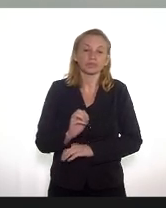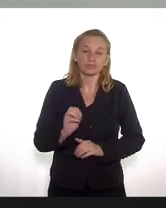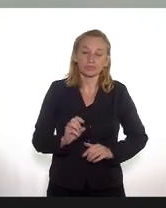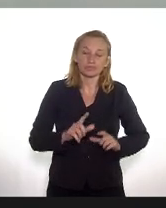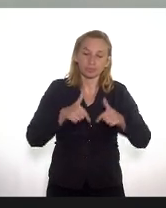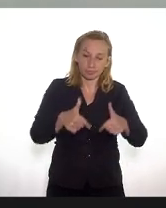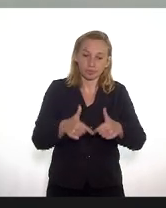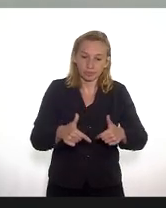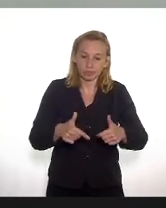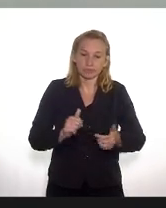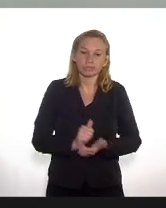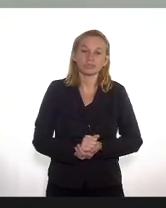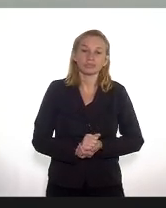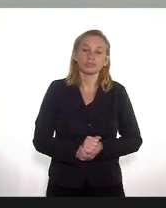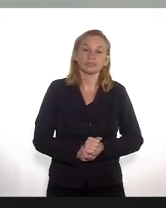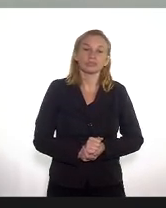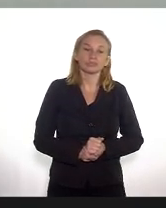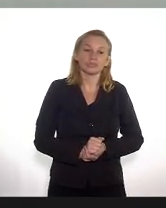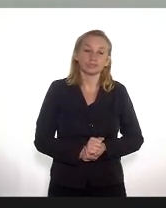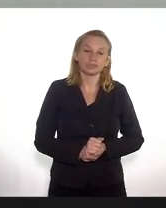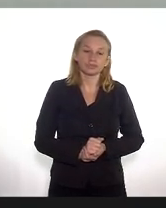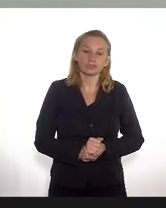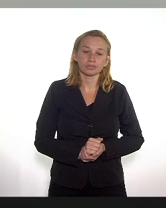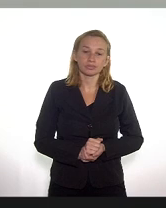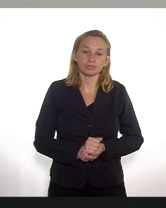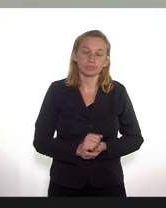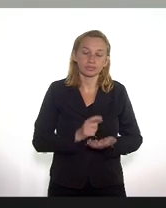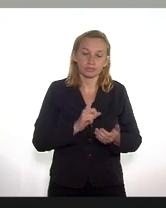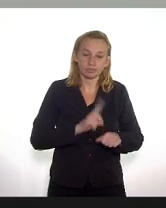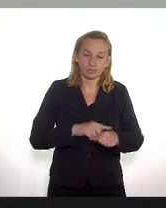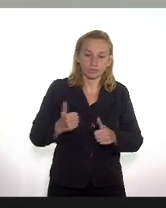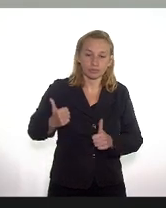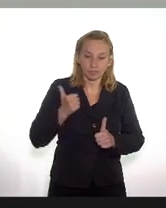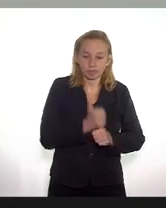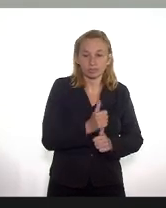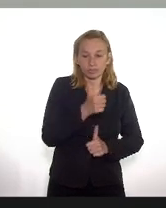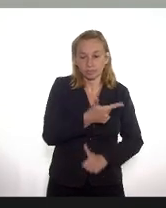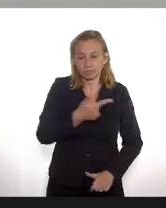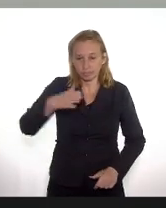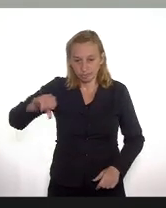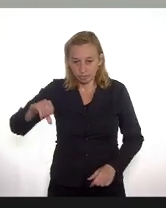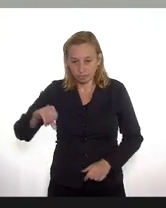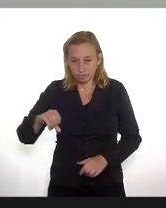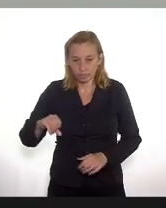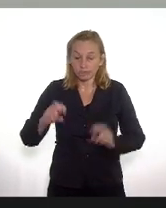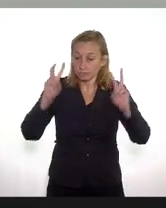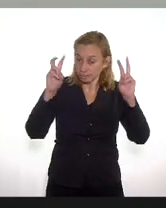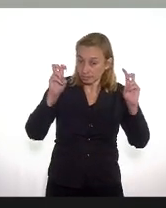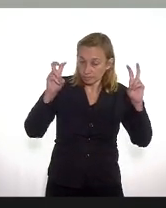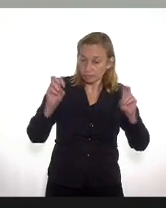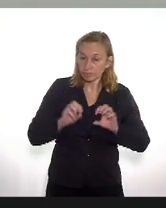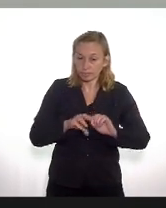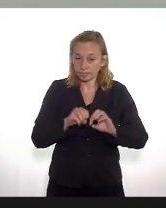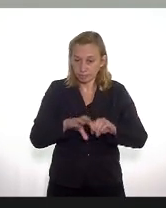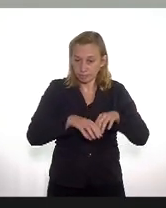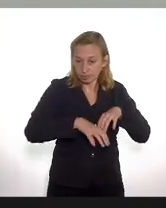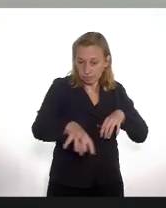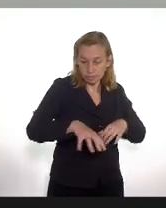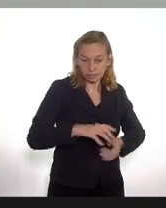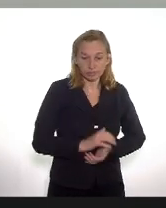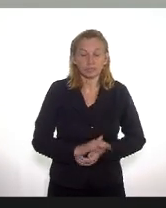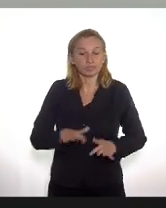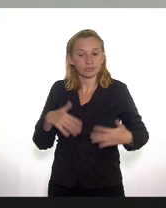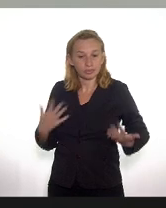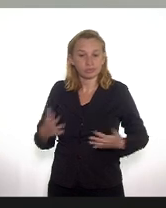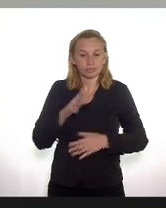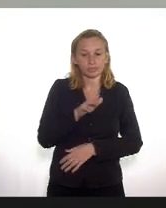atuante, sempre muito presente, desde que nós assumimos em julho de 2019, em relação às questões do ensino à distância. Então,